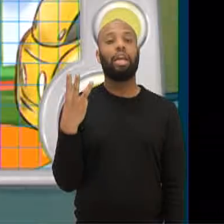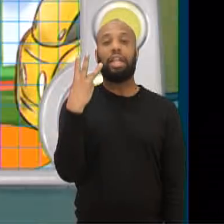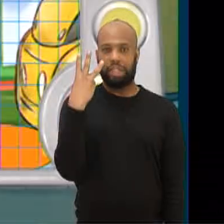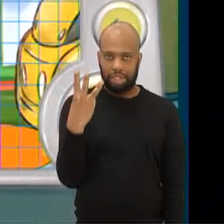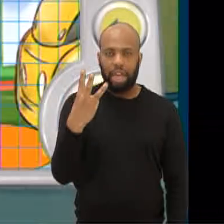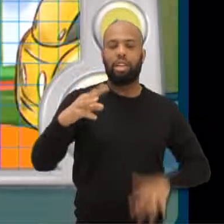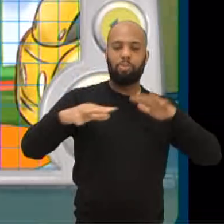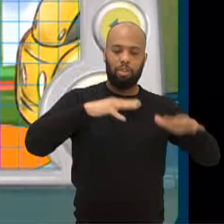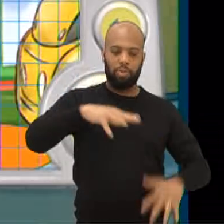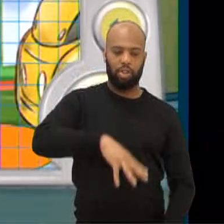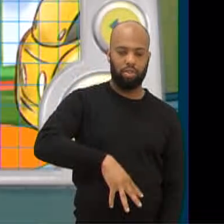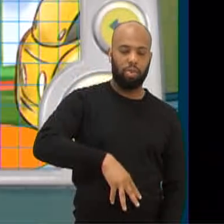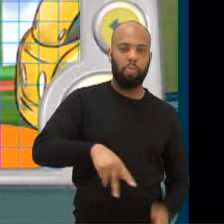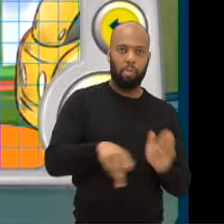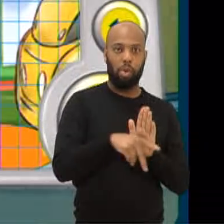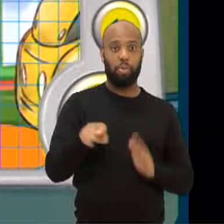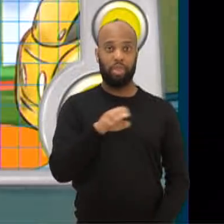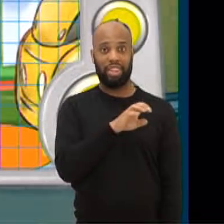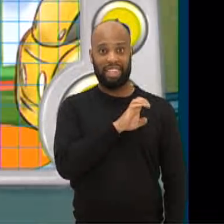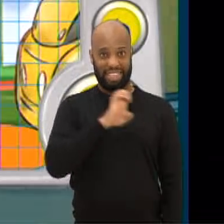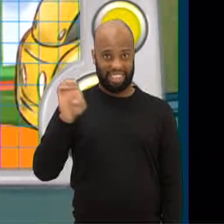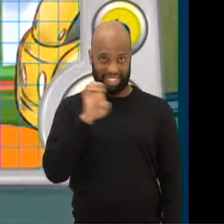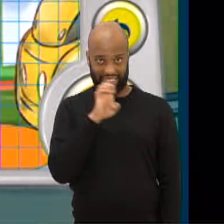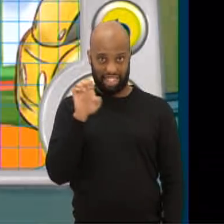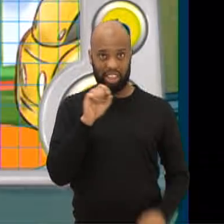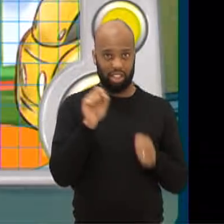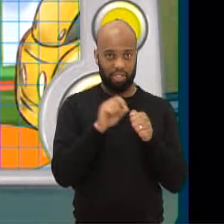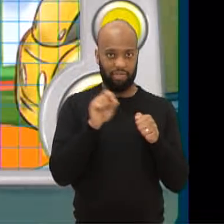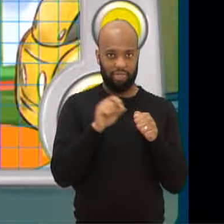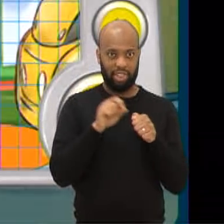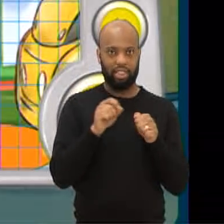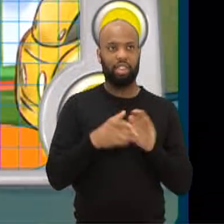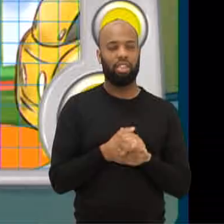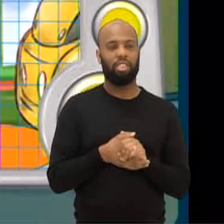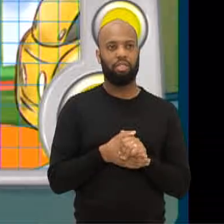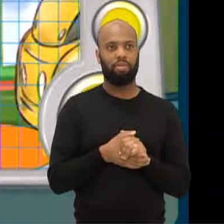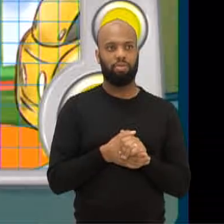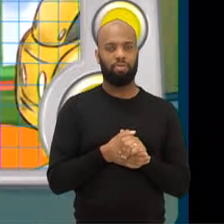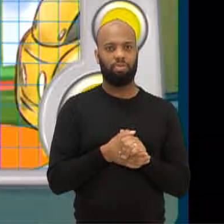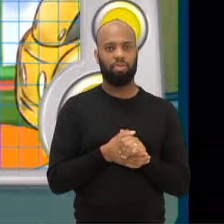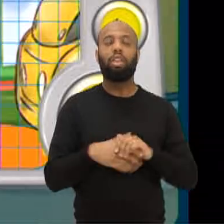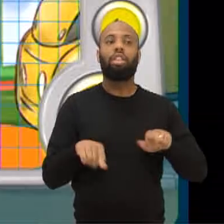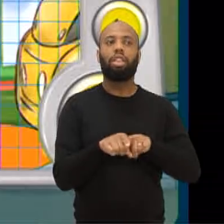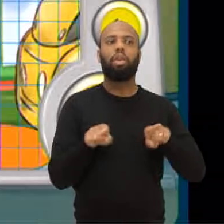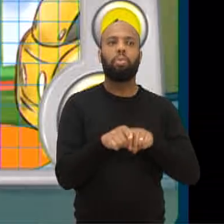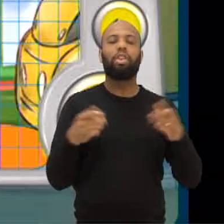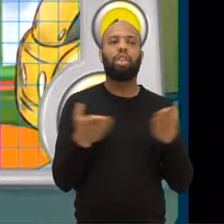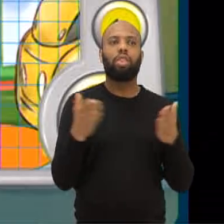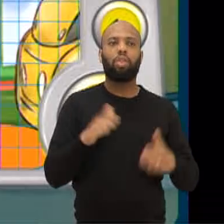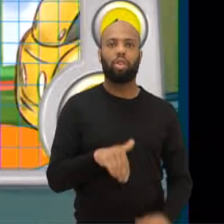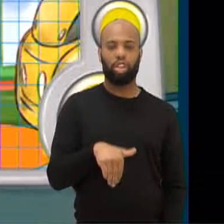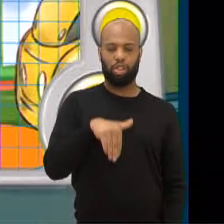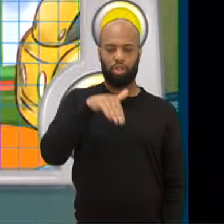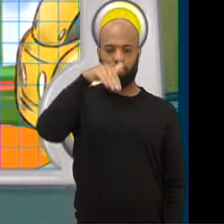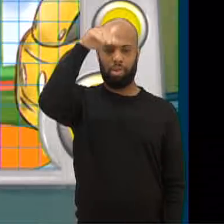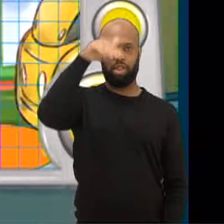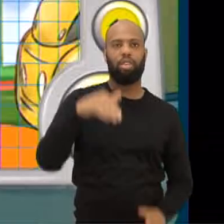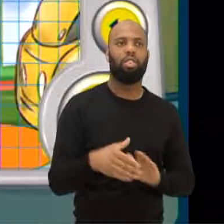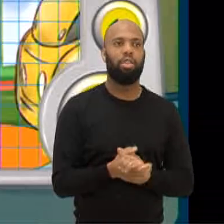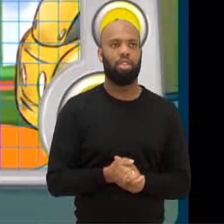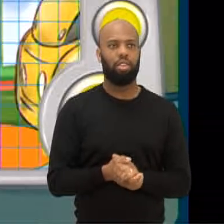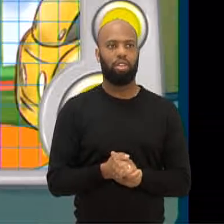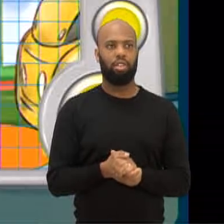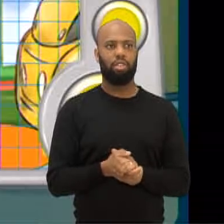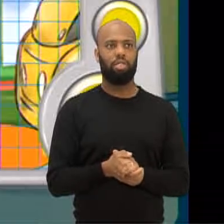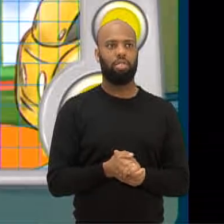1, 2, 3 movimentos para a esquerda, vamos tentar isso, e ela vai ter que subir.